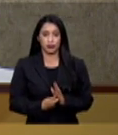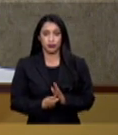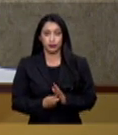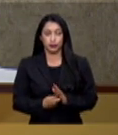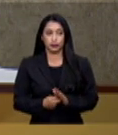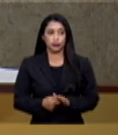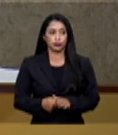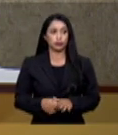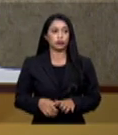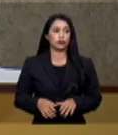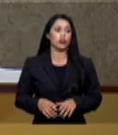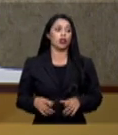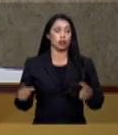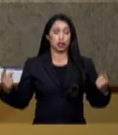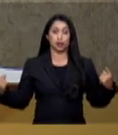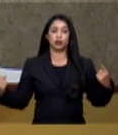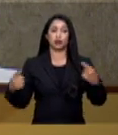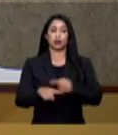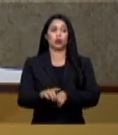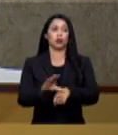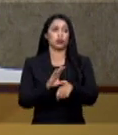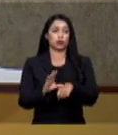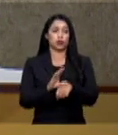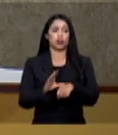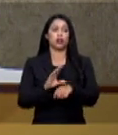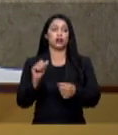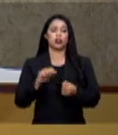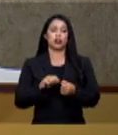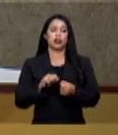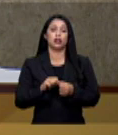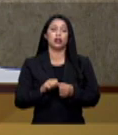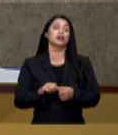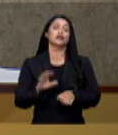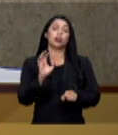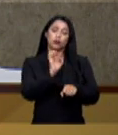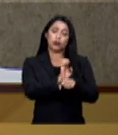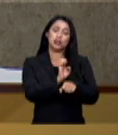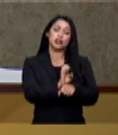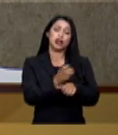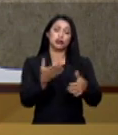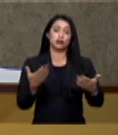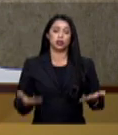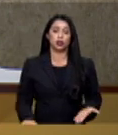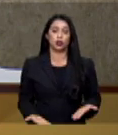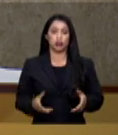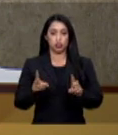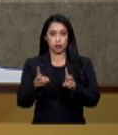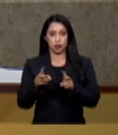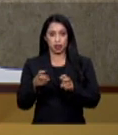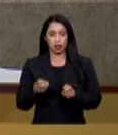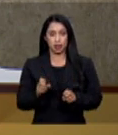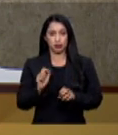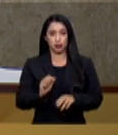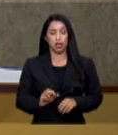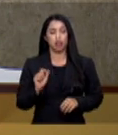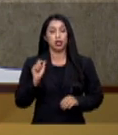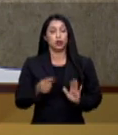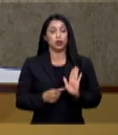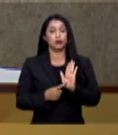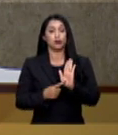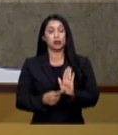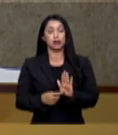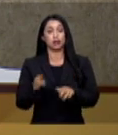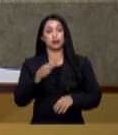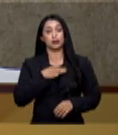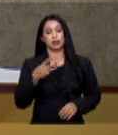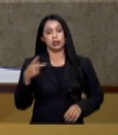flagrante cenário de inconstitucionalidade instaurado no ente federativo. E aí consta a representação apresentada pelo